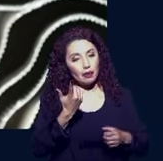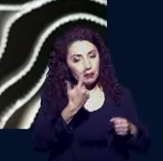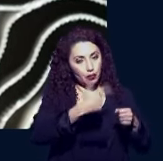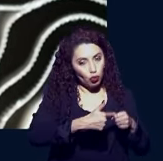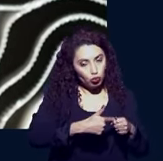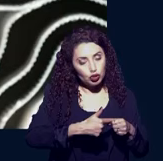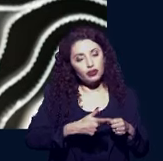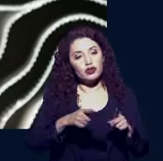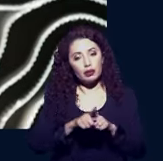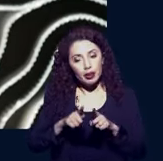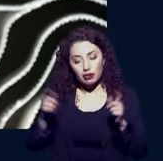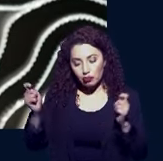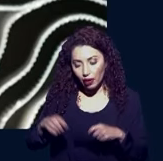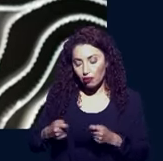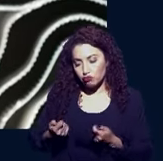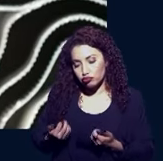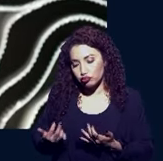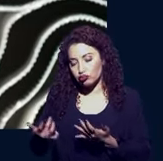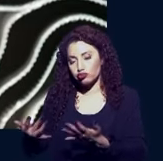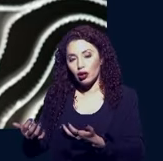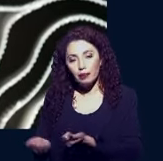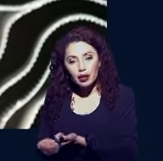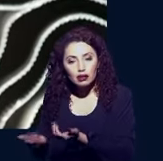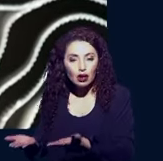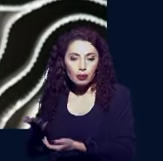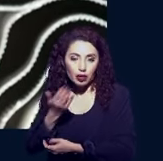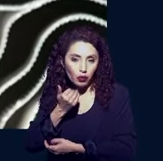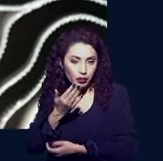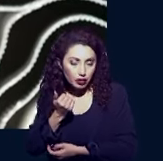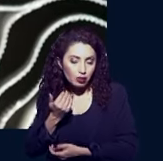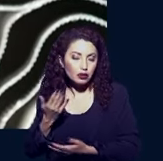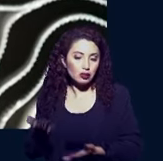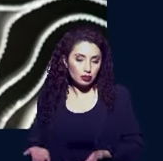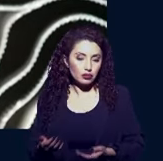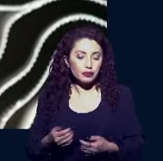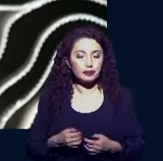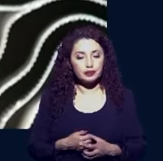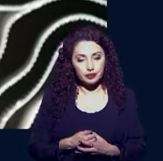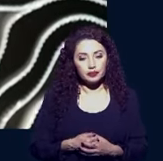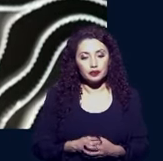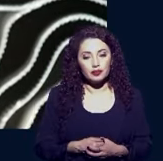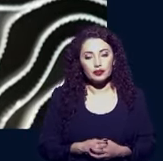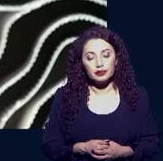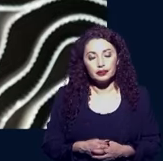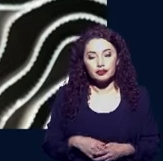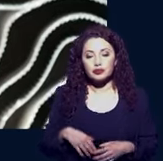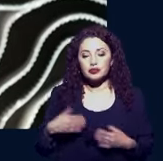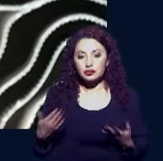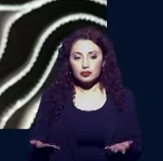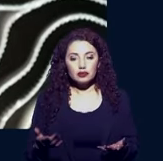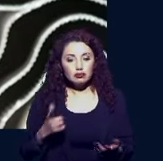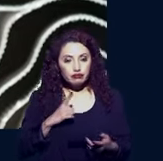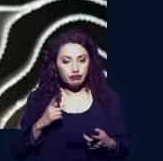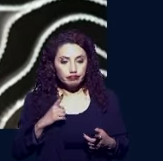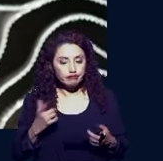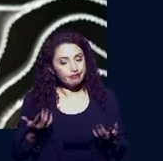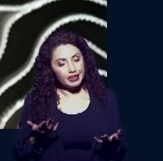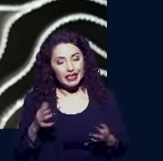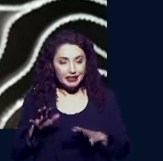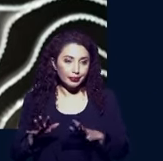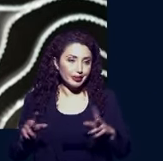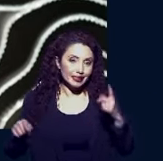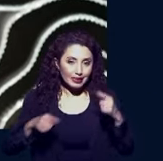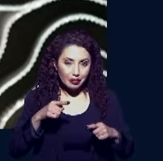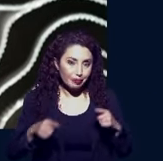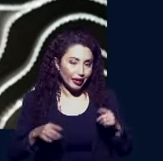debate que que no Brasil como a gente tem uma flexibilidade de oferta muito grande por meio da intensificação na mesma unidade de área é um debate que não se sustenta mas de